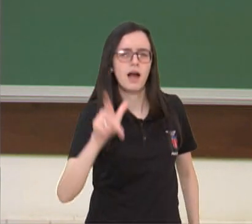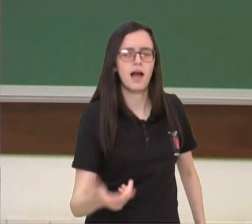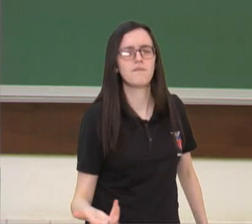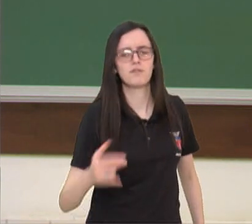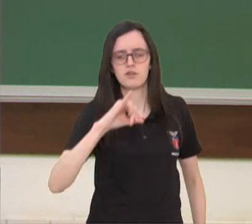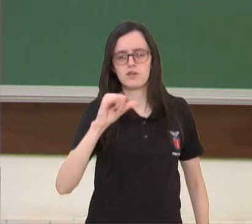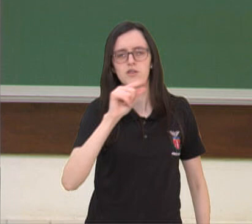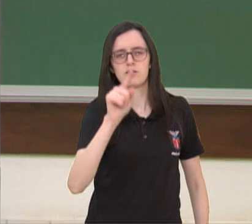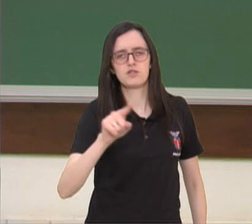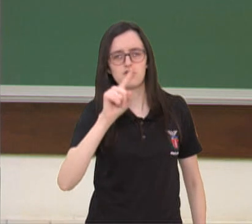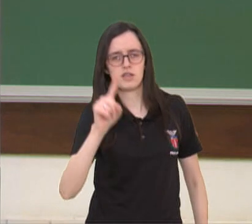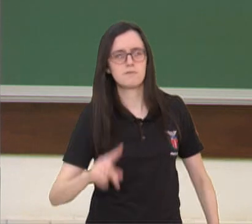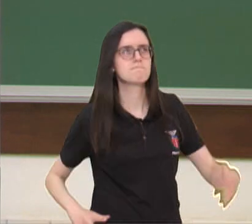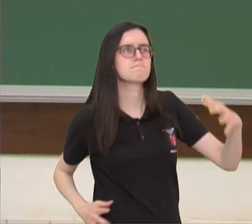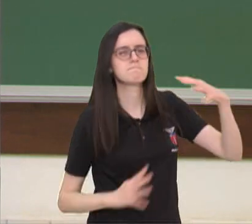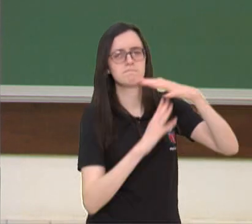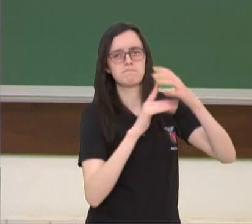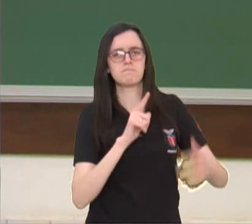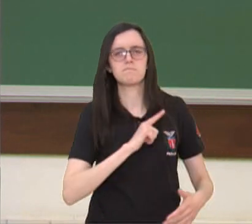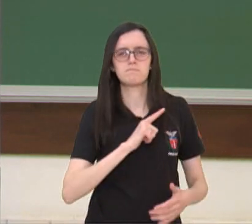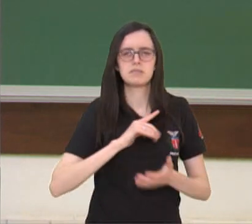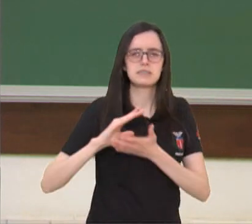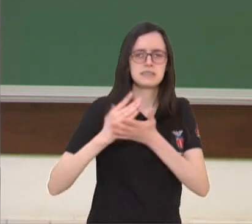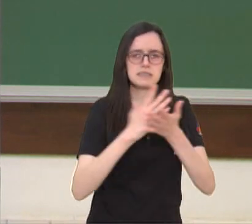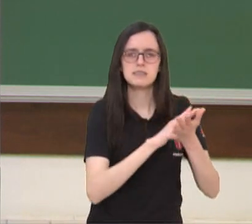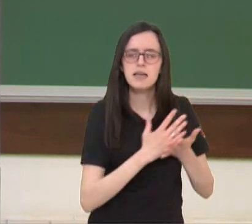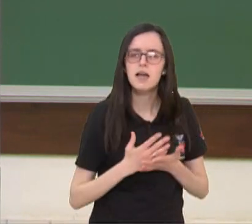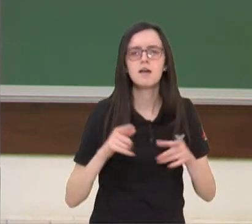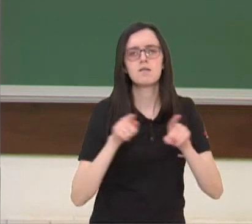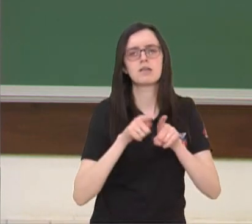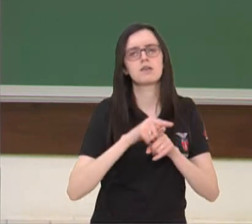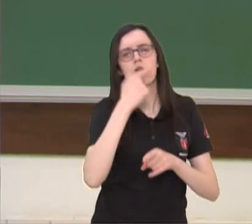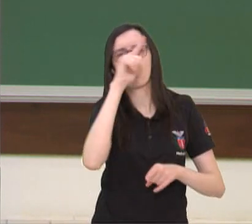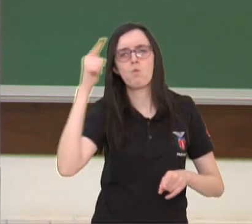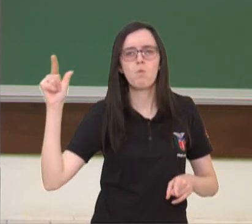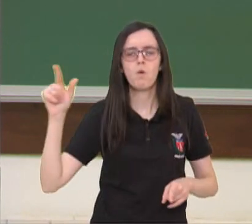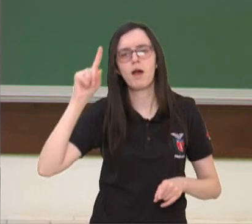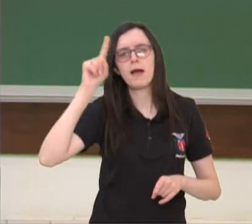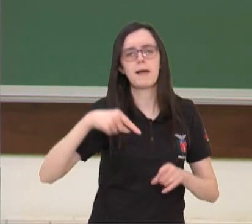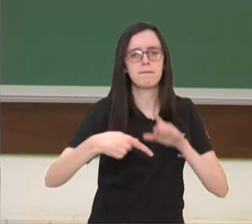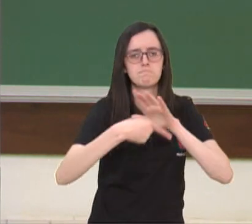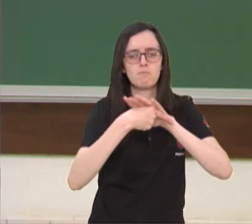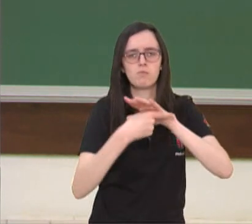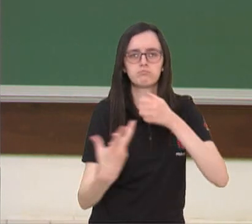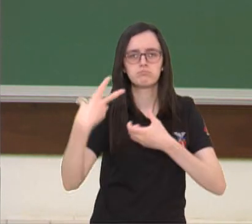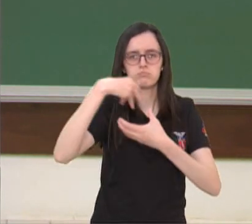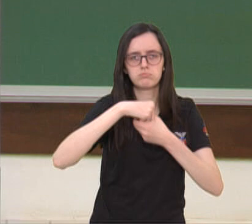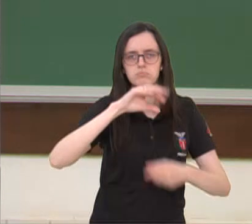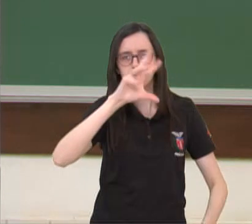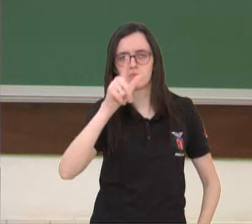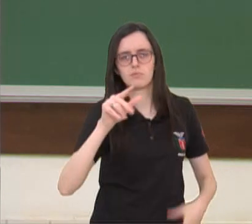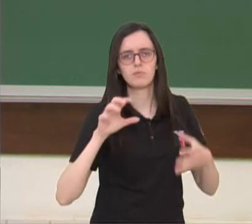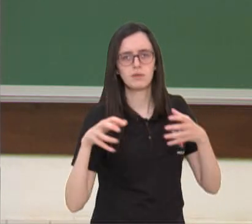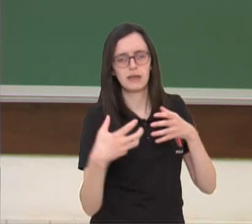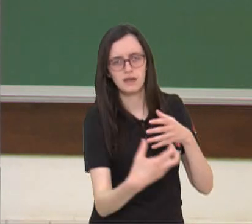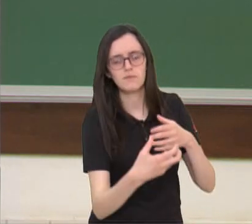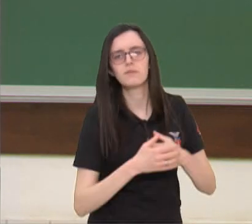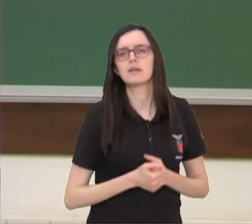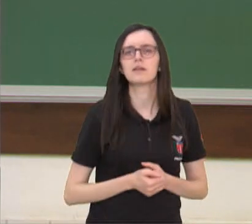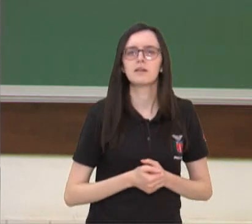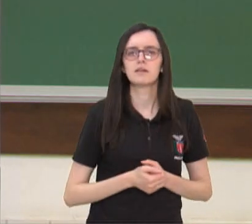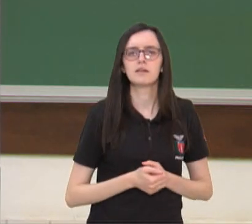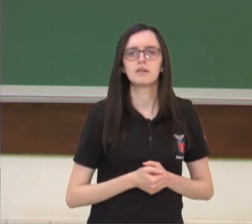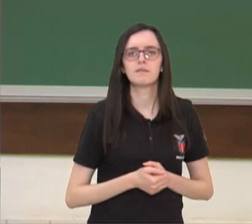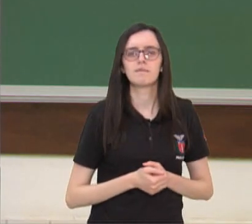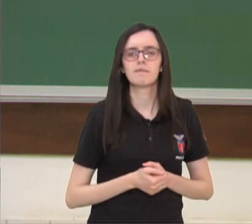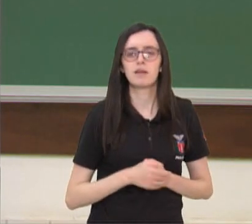é o auge. Né? Você tem o samba, outras origens no continente africano que